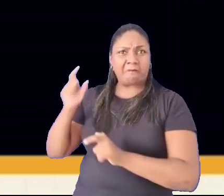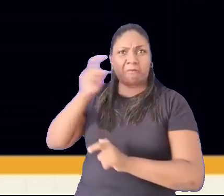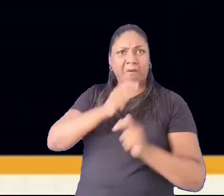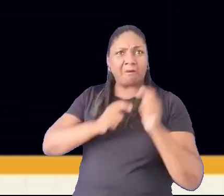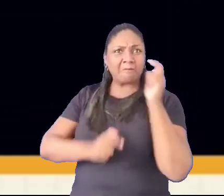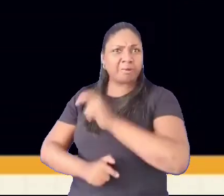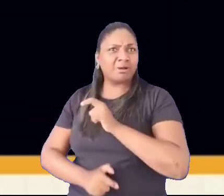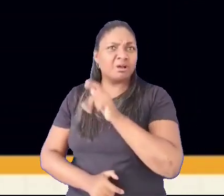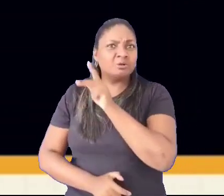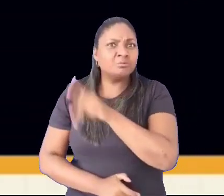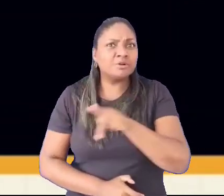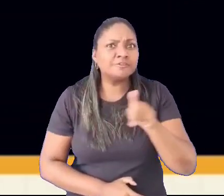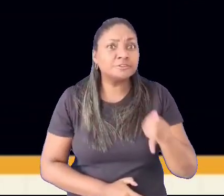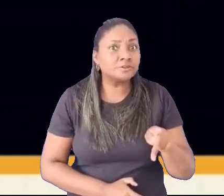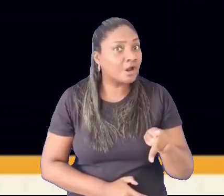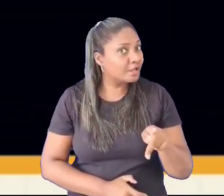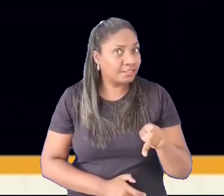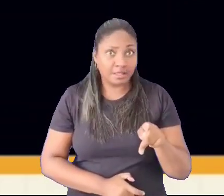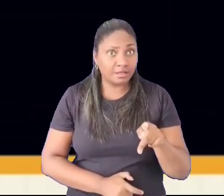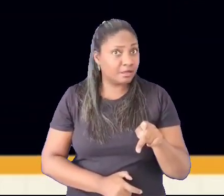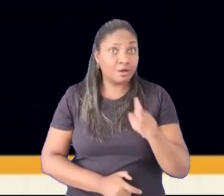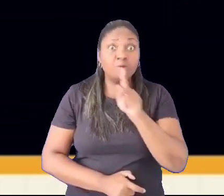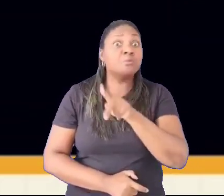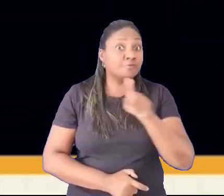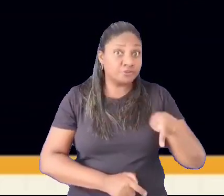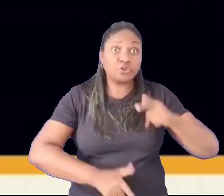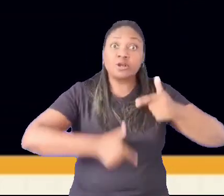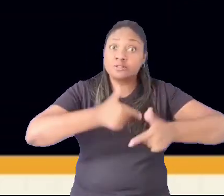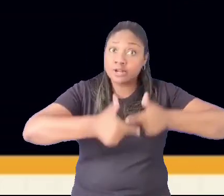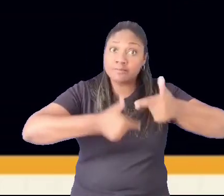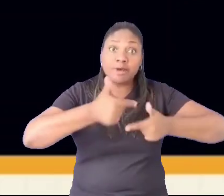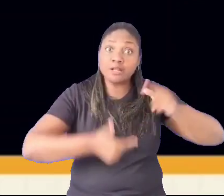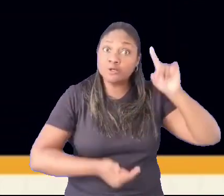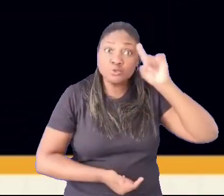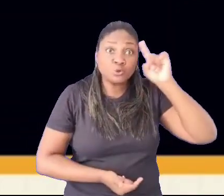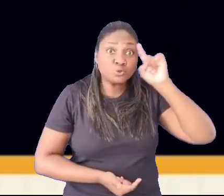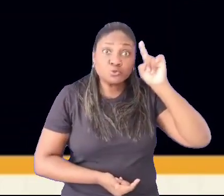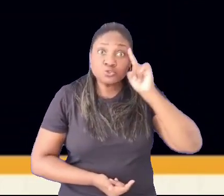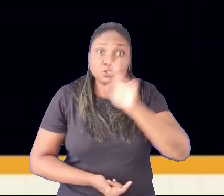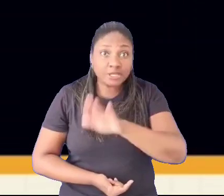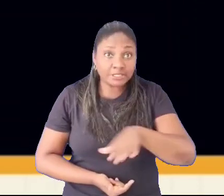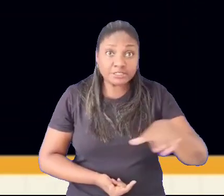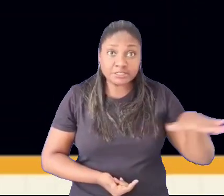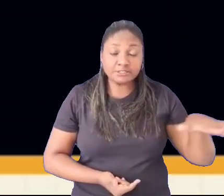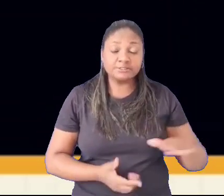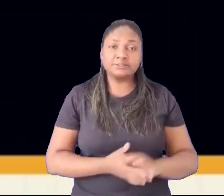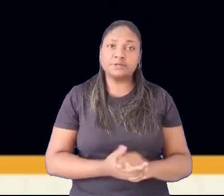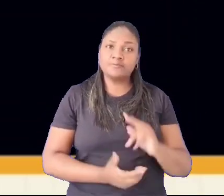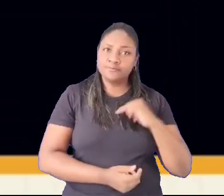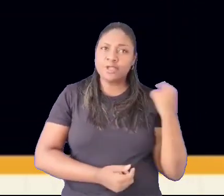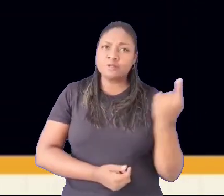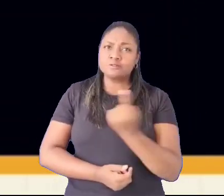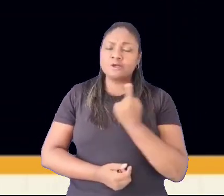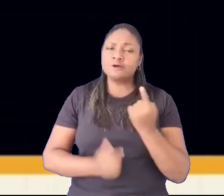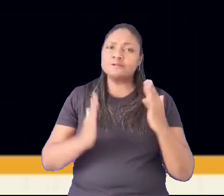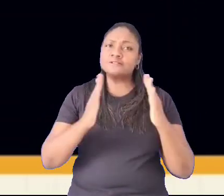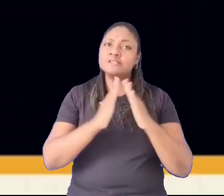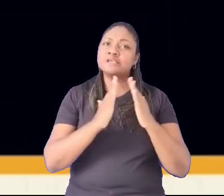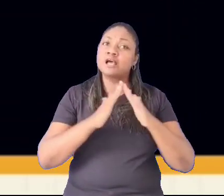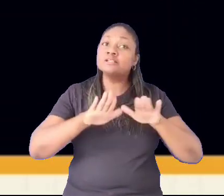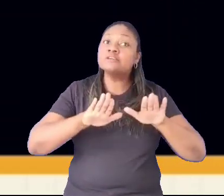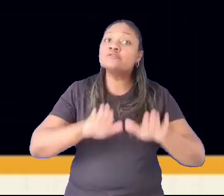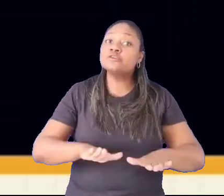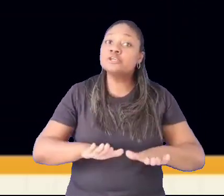estão ali trabalhando diariamente com as crianças. Se a gente teve que ficar em casa, foi por questões de saúde, foi